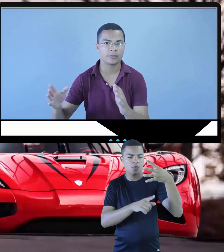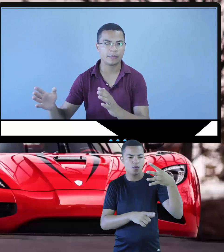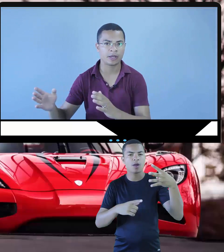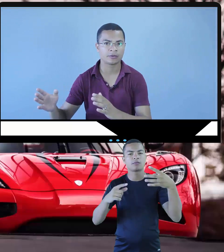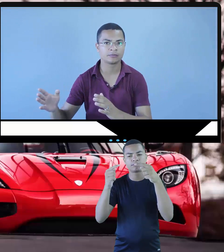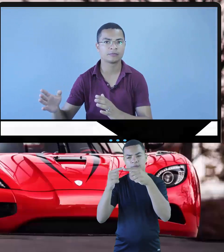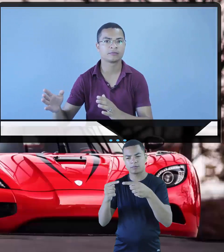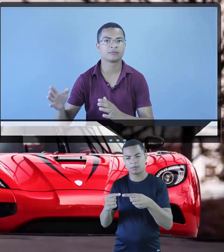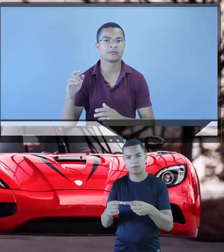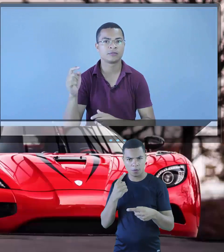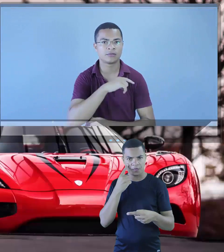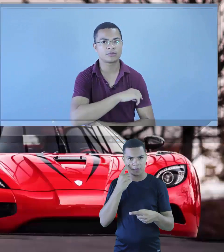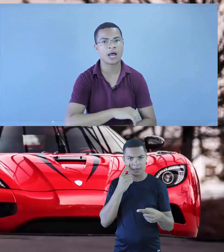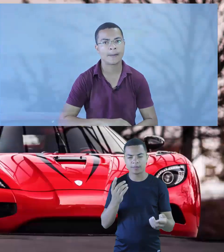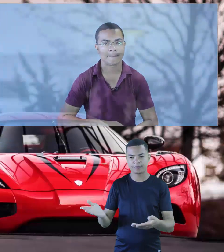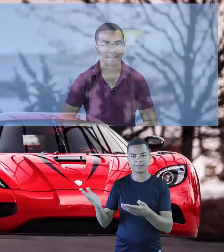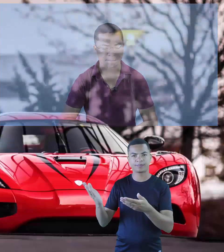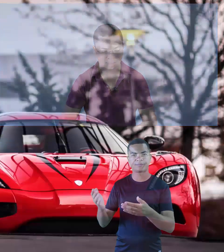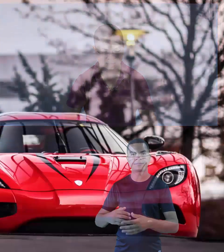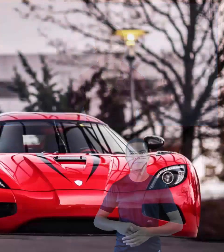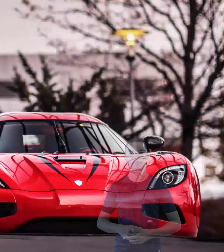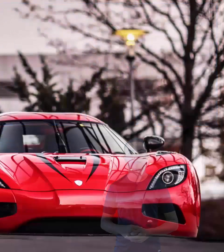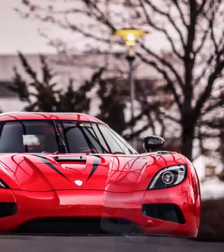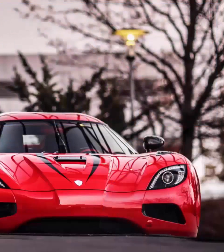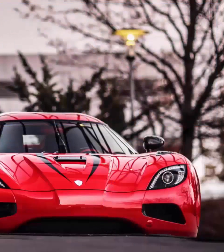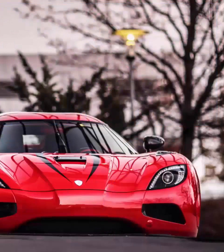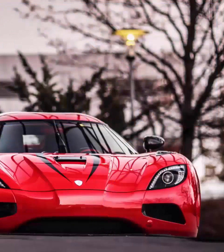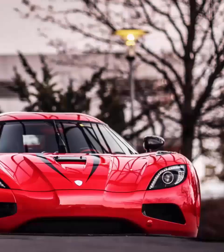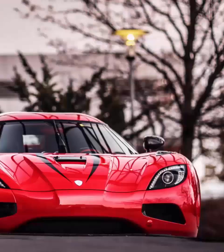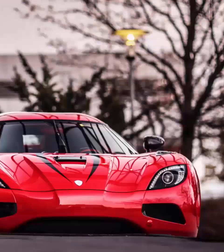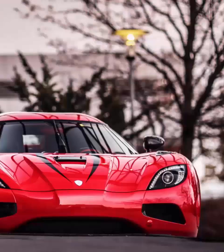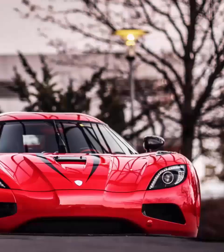vê-la toda primeiro. Vamos lá.